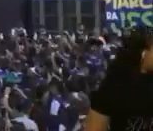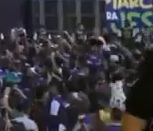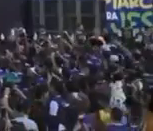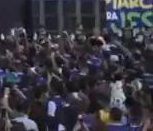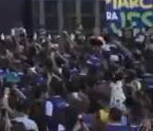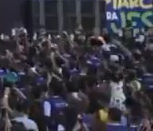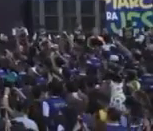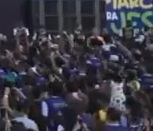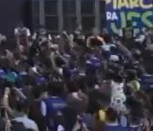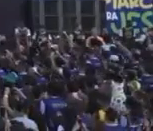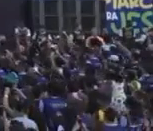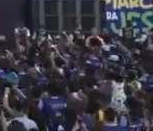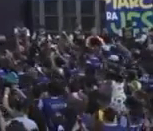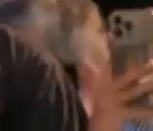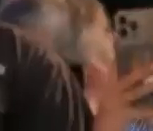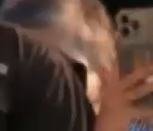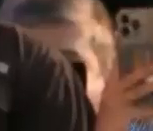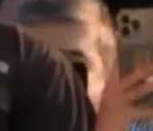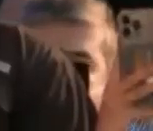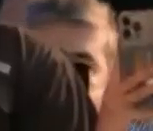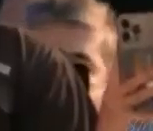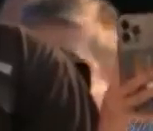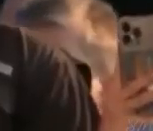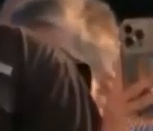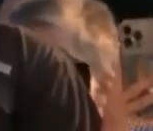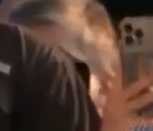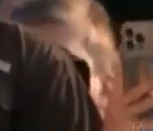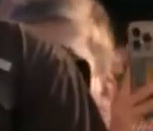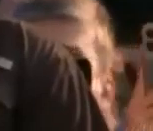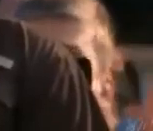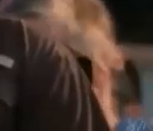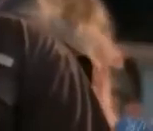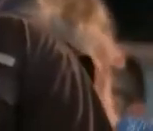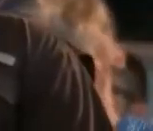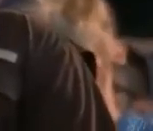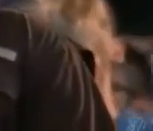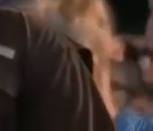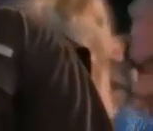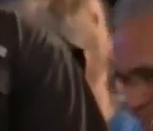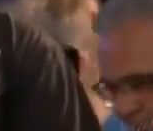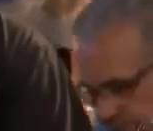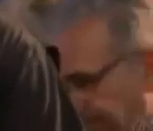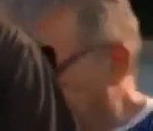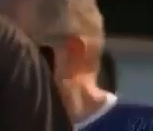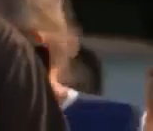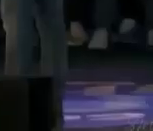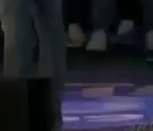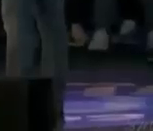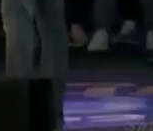Eu gostaria de convidar ministros do Evangelho que estão aqui no palco que chegassem perto.